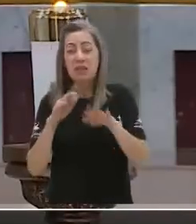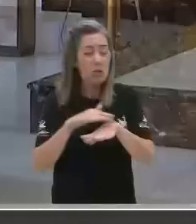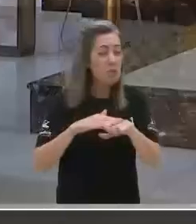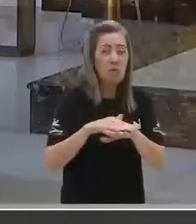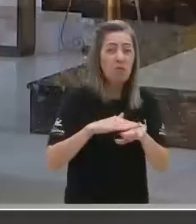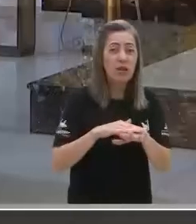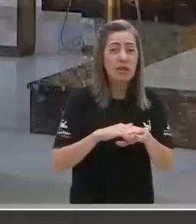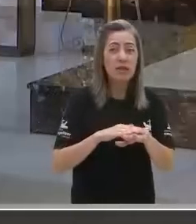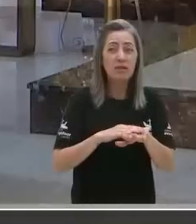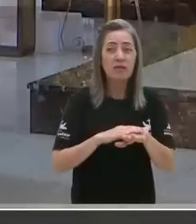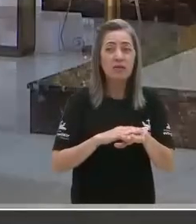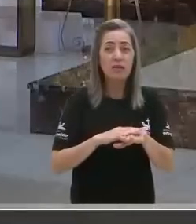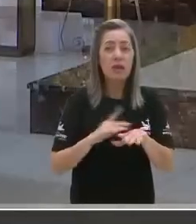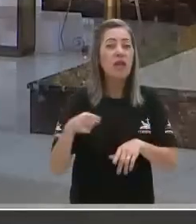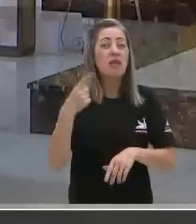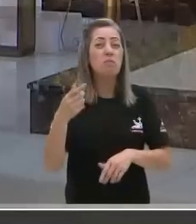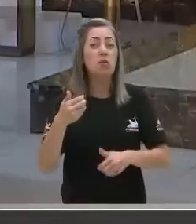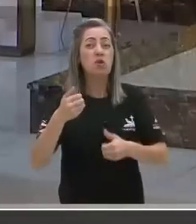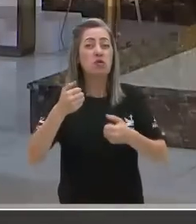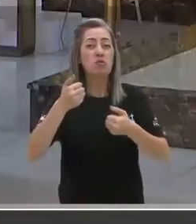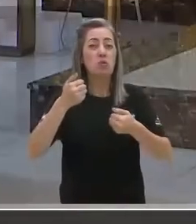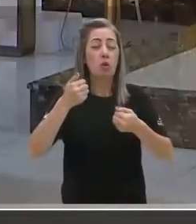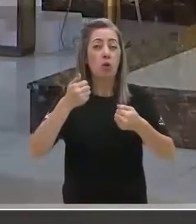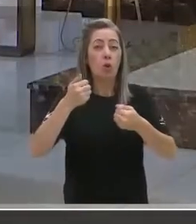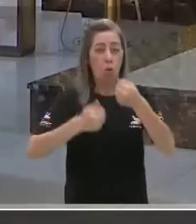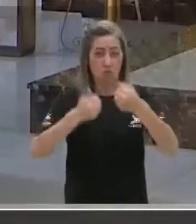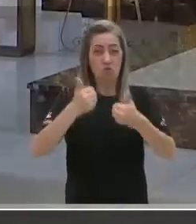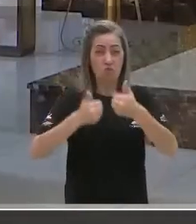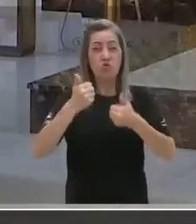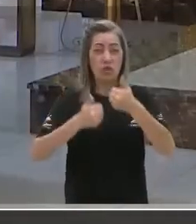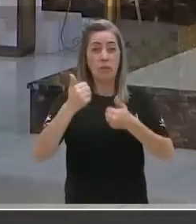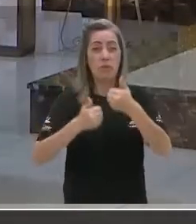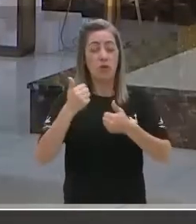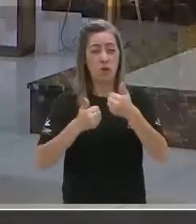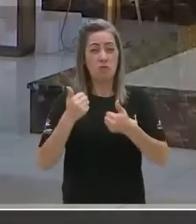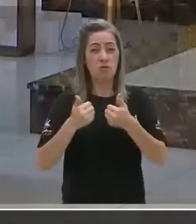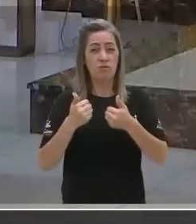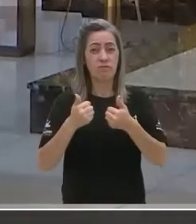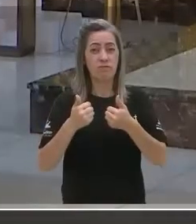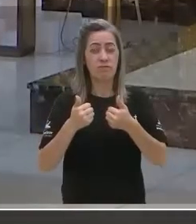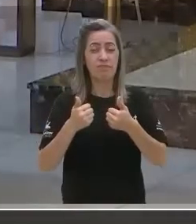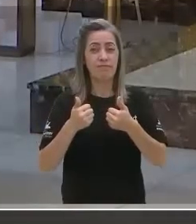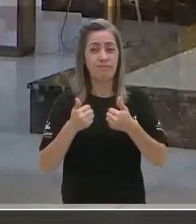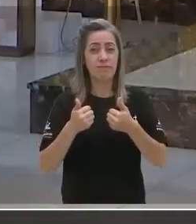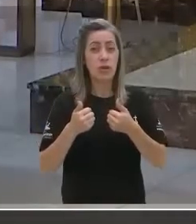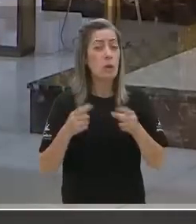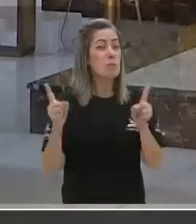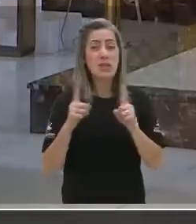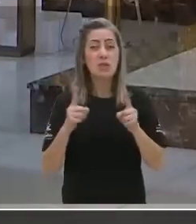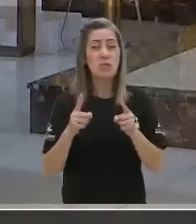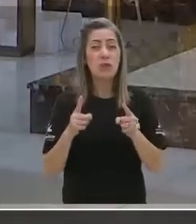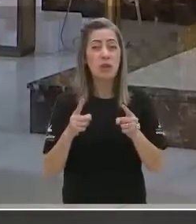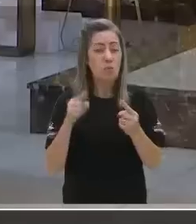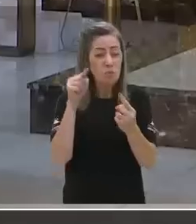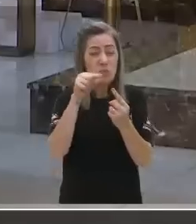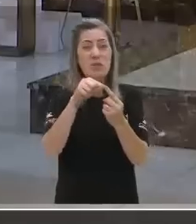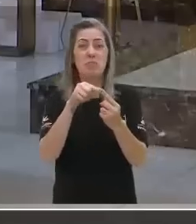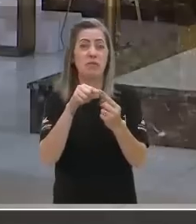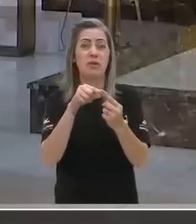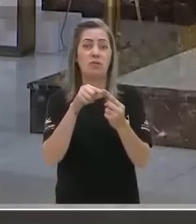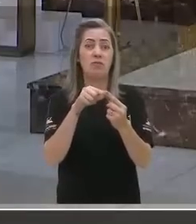jogo. Sei lá se vai ganhar a Argentina, se vai ganhar a França, se perdeu o Brasil. Mas isso não é motivo de briga.